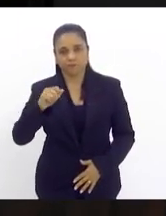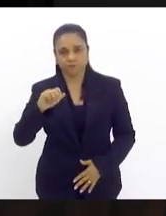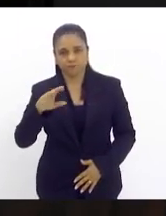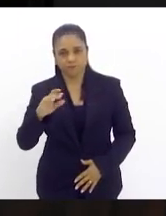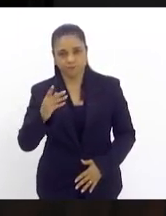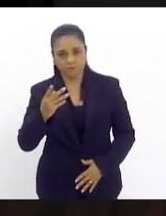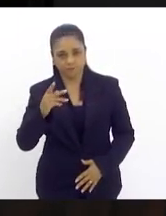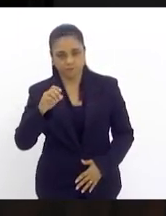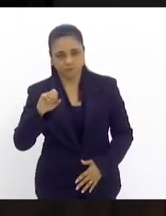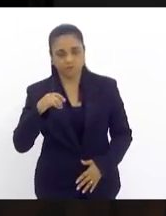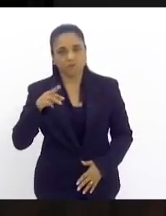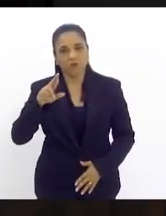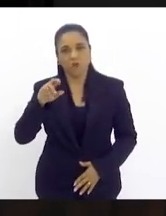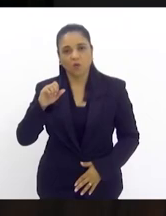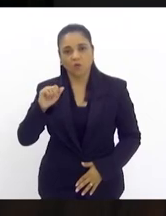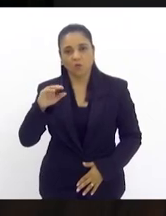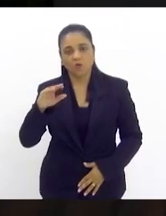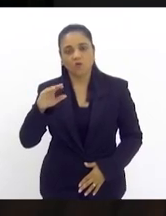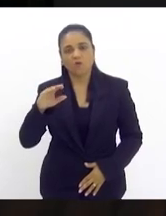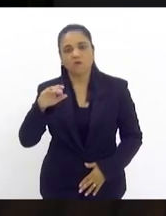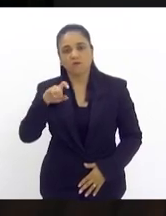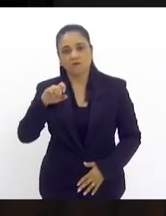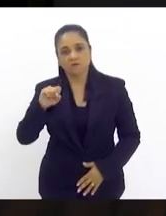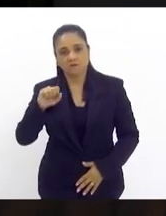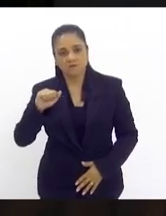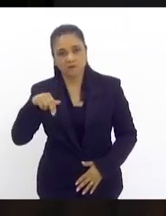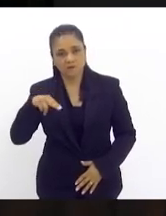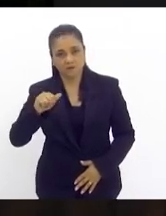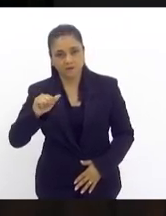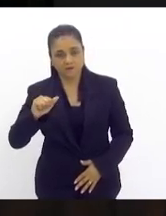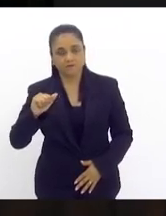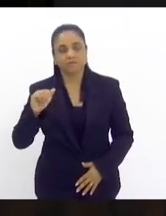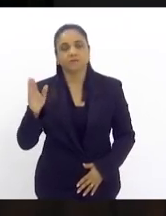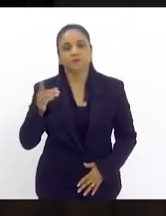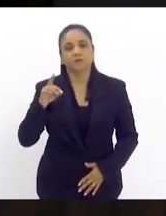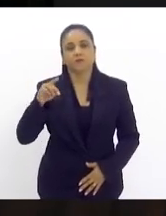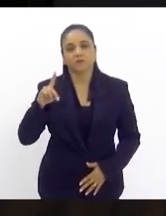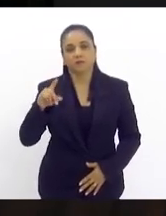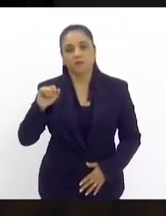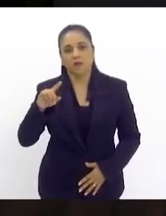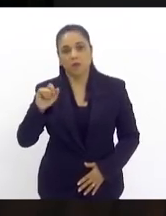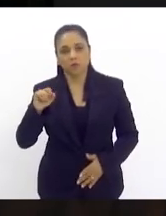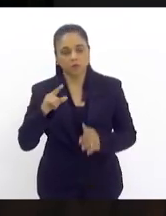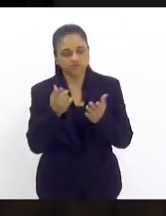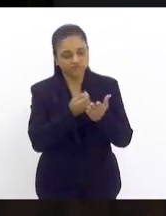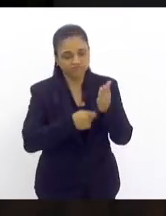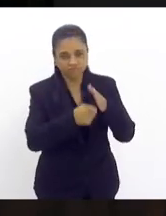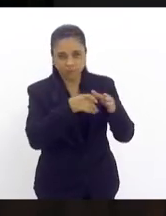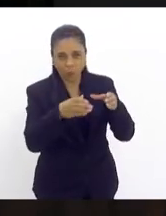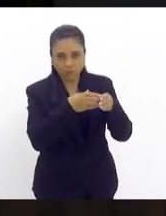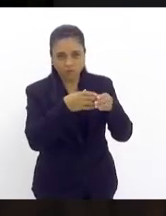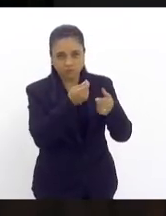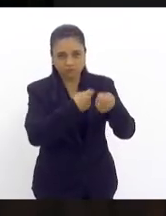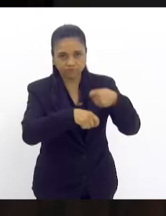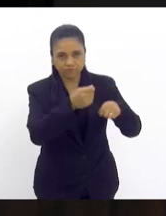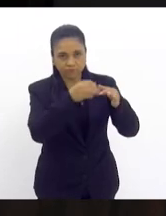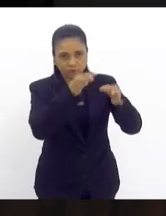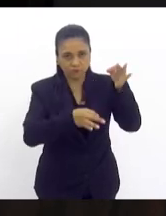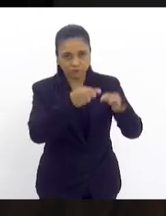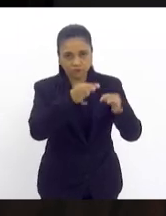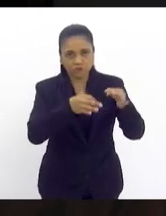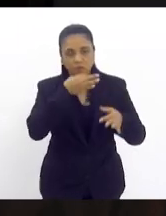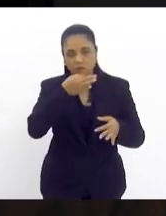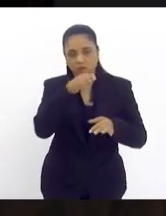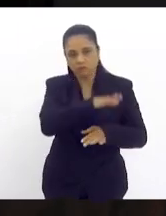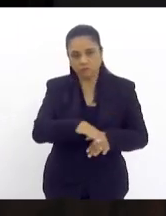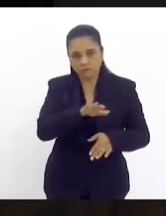Rosana Félix, doutor Deodalto e Carlos Macedo. Pendentes de pareceres das comissões de Constituição e Justiça, de Assuntos da Criança,